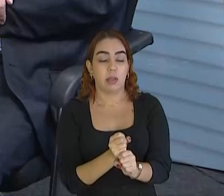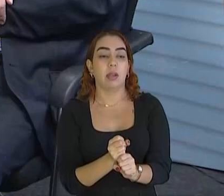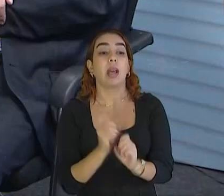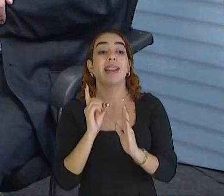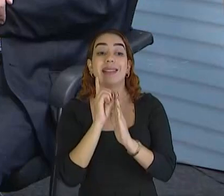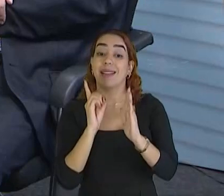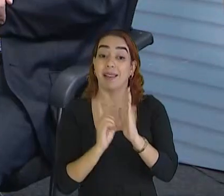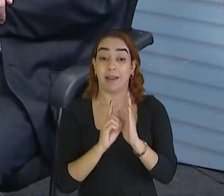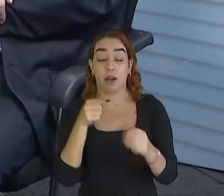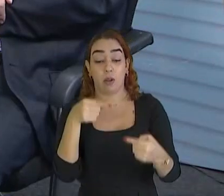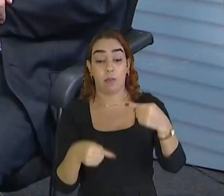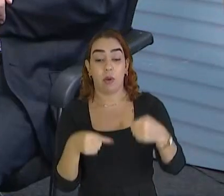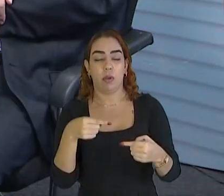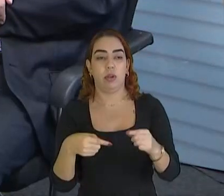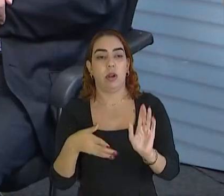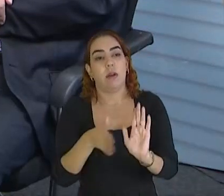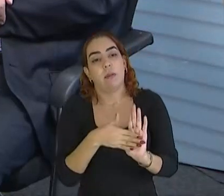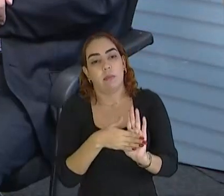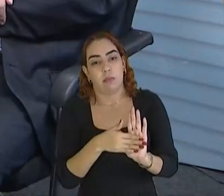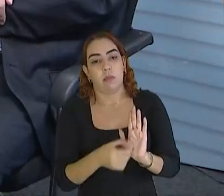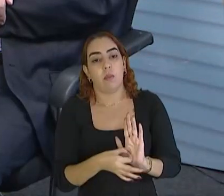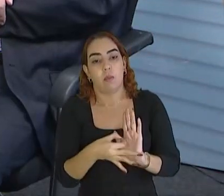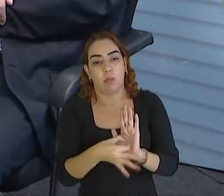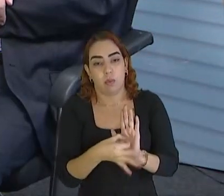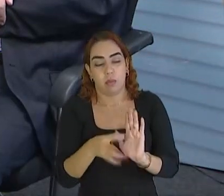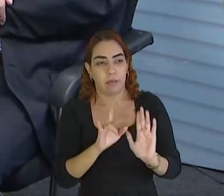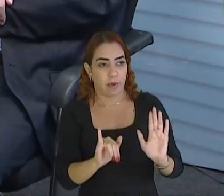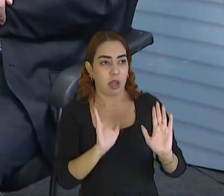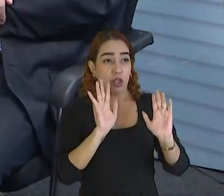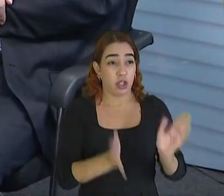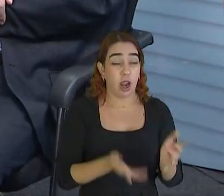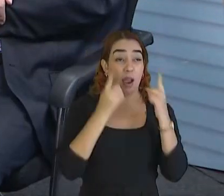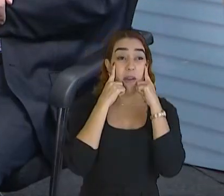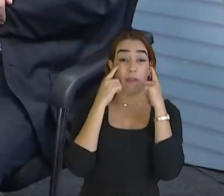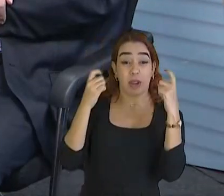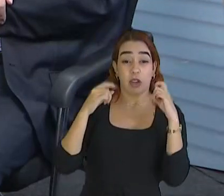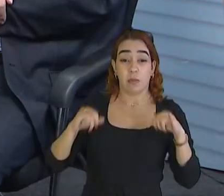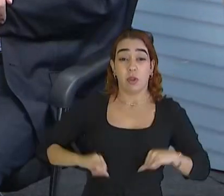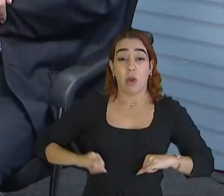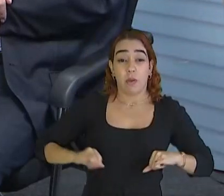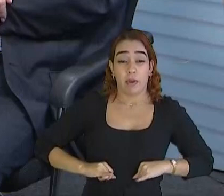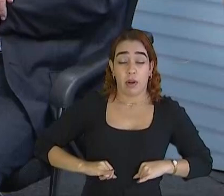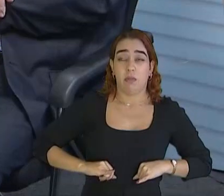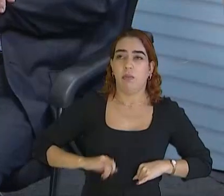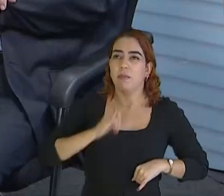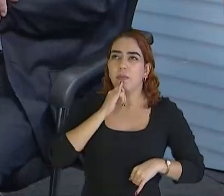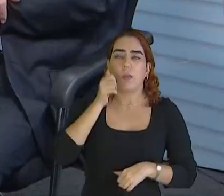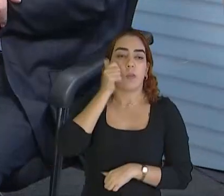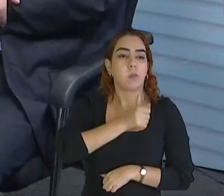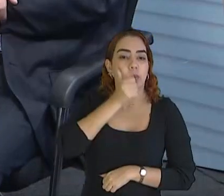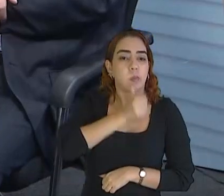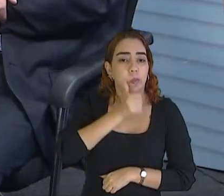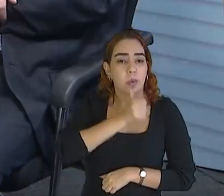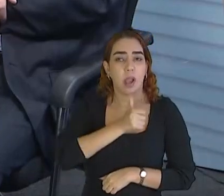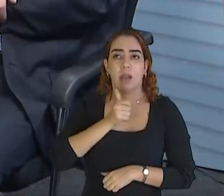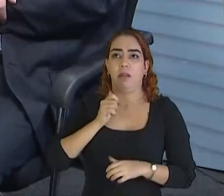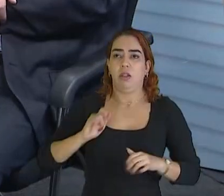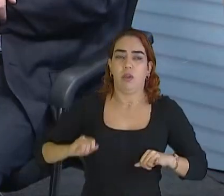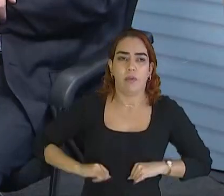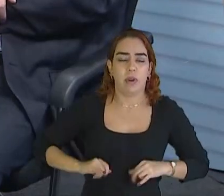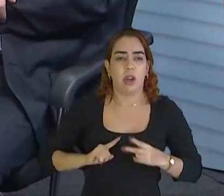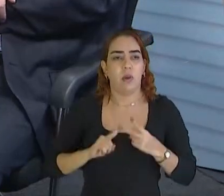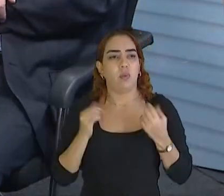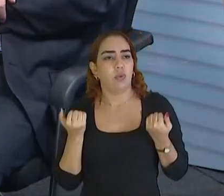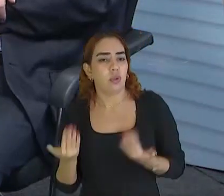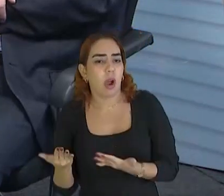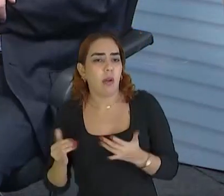de política de atenção à vítima de violência. A vítima da violência precisa ser atendida, né? A mulher vítima de violência precisa ser atendida, o jovem vítima